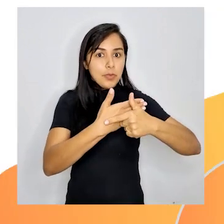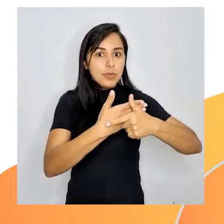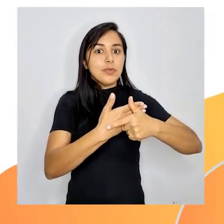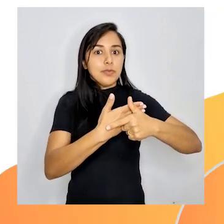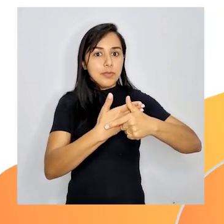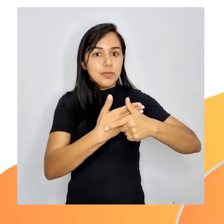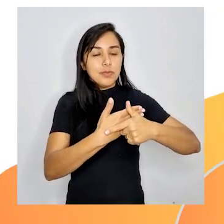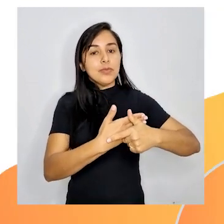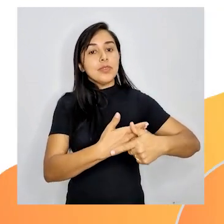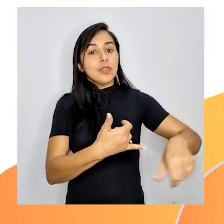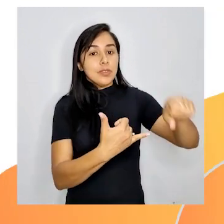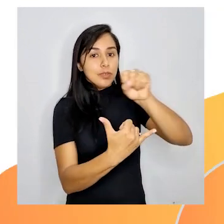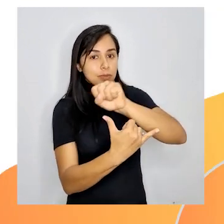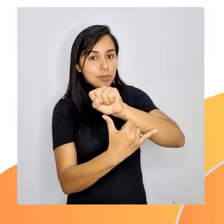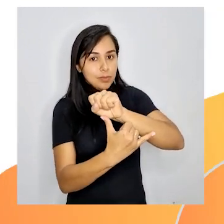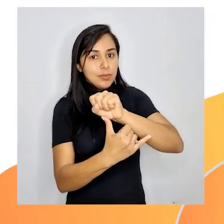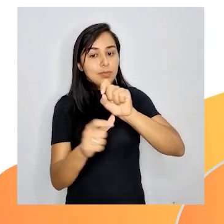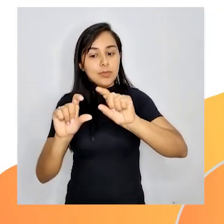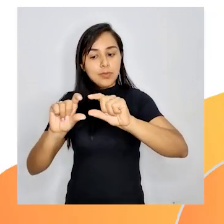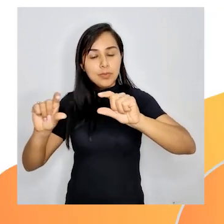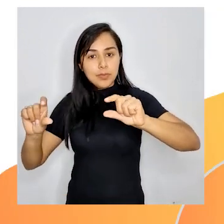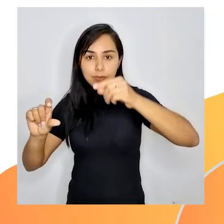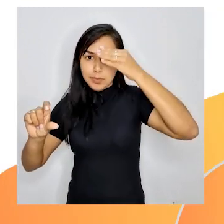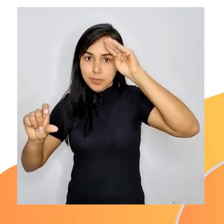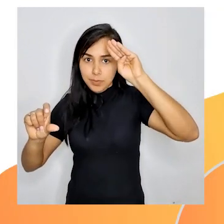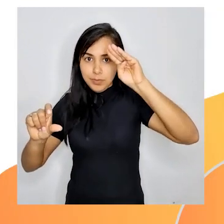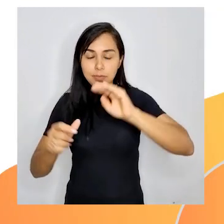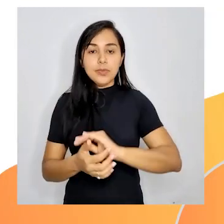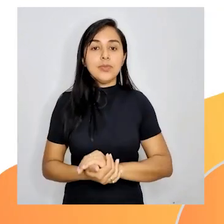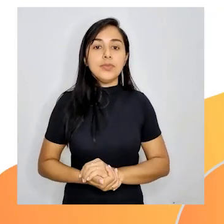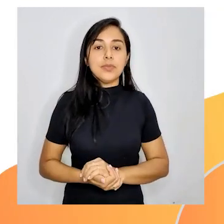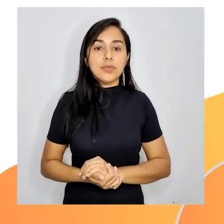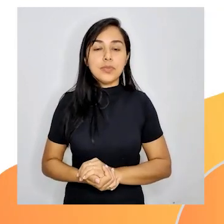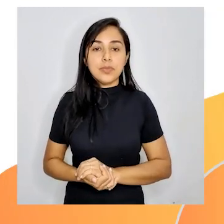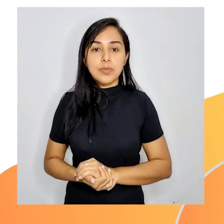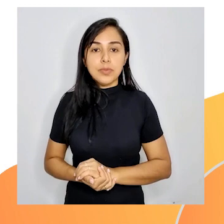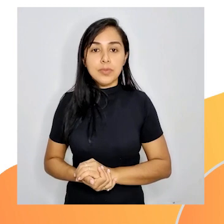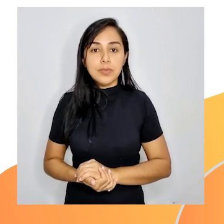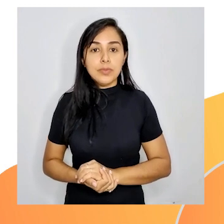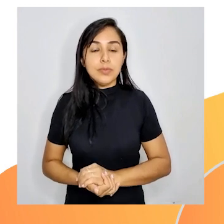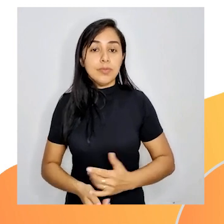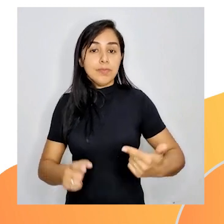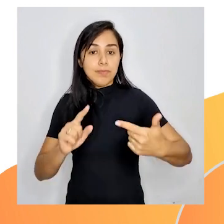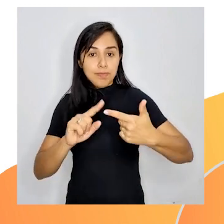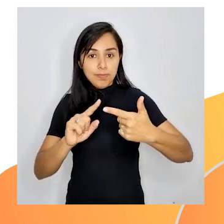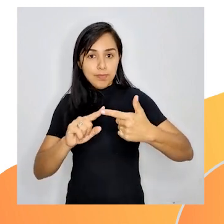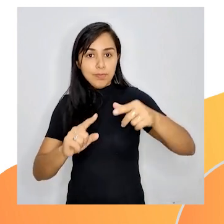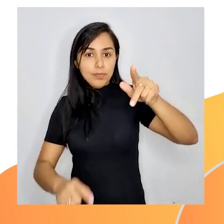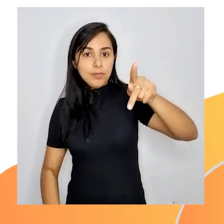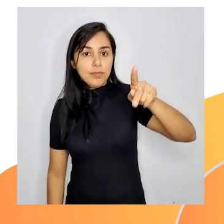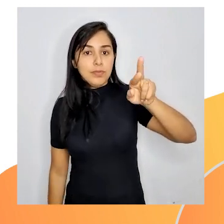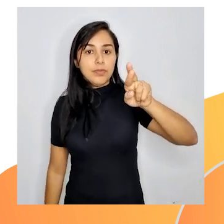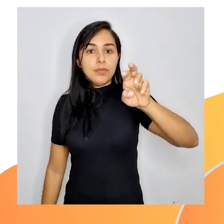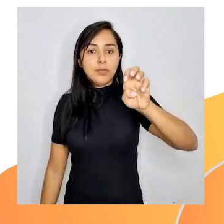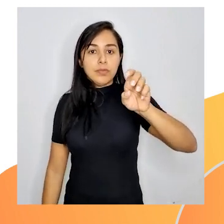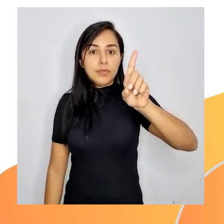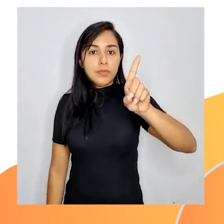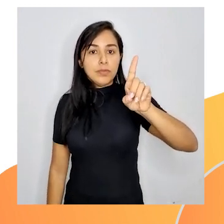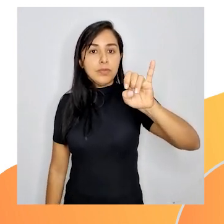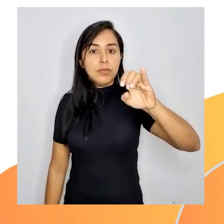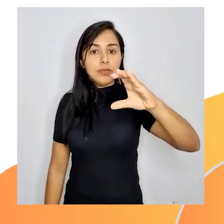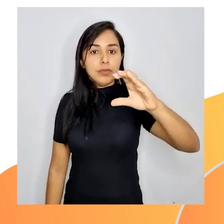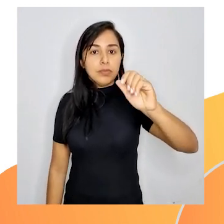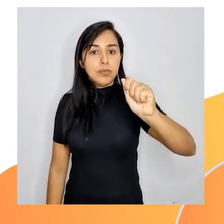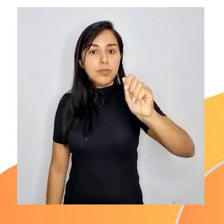principal. Então, as orações subordinadas substantiva predicativa funcionam como predicativo do sujeito da